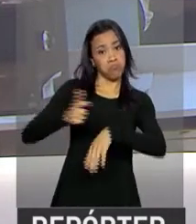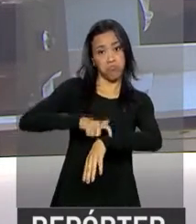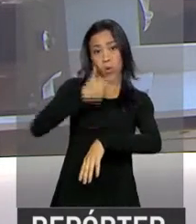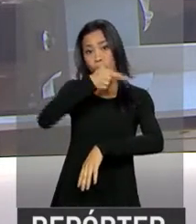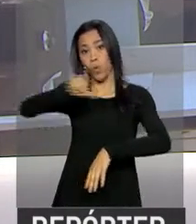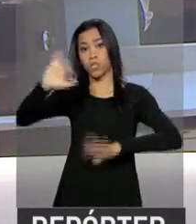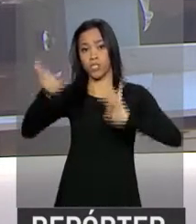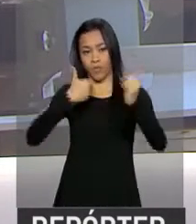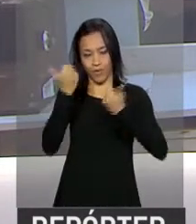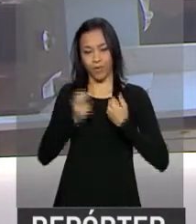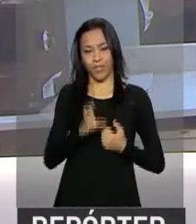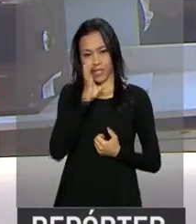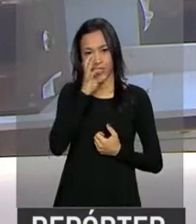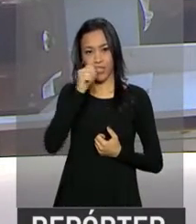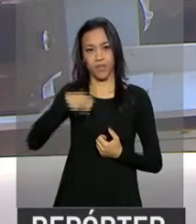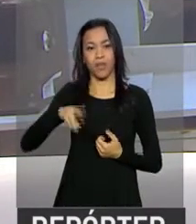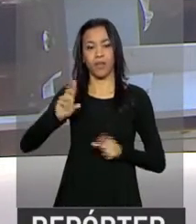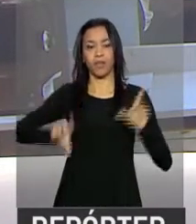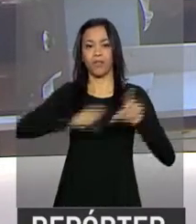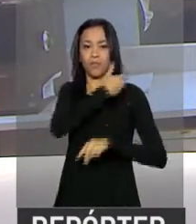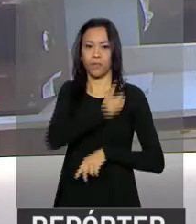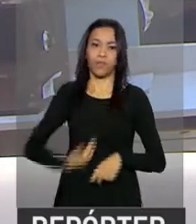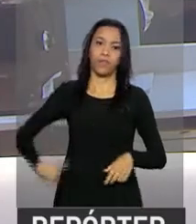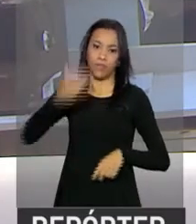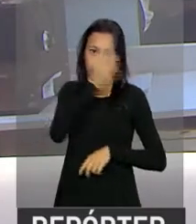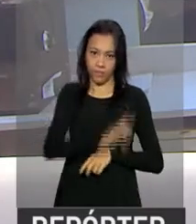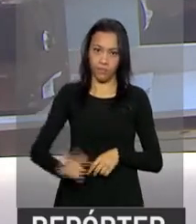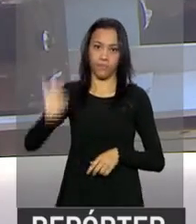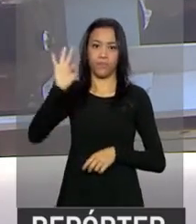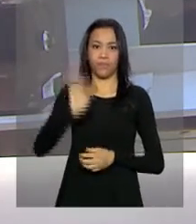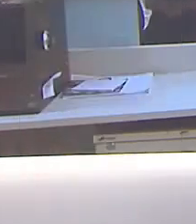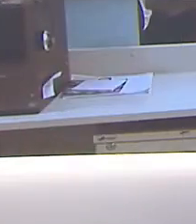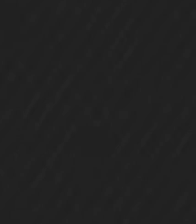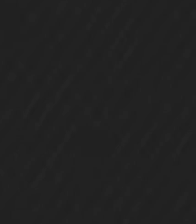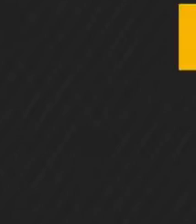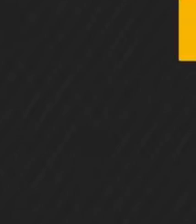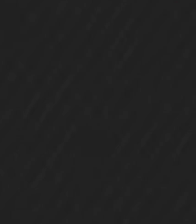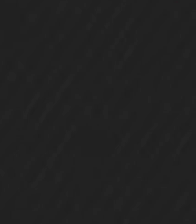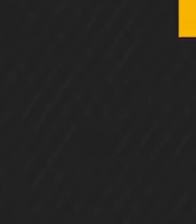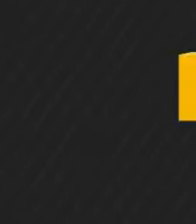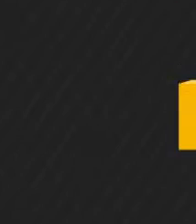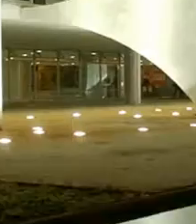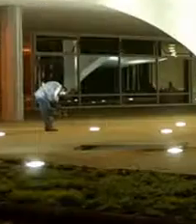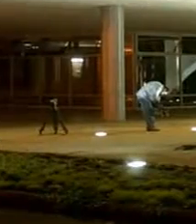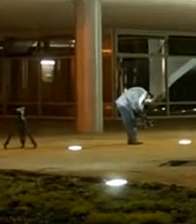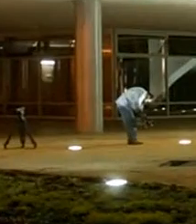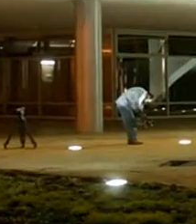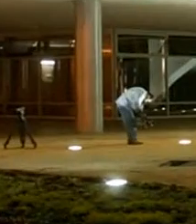informações. Continue com a gente, NBR, a TV do Governo Federal.